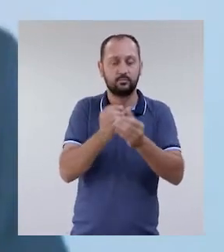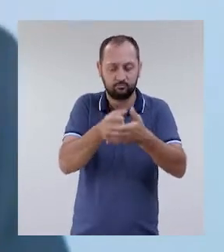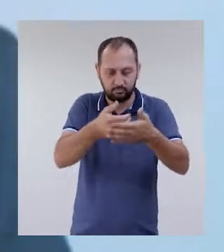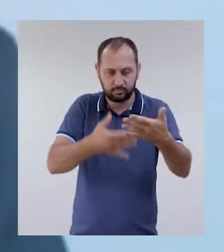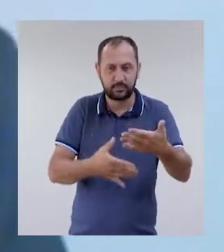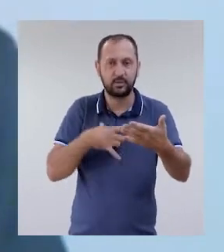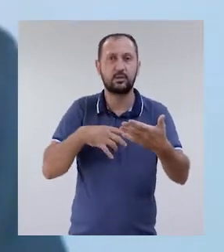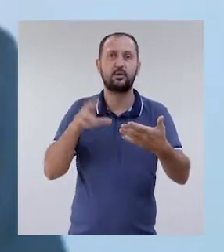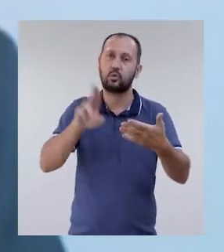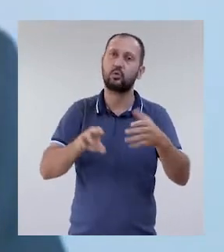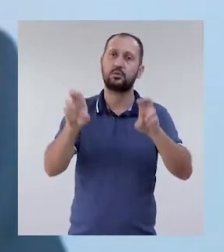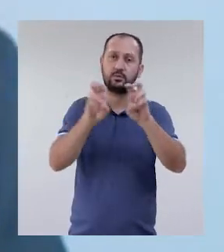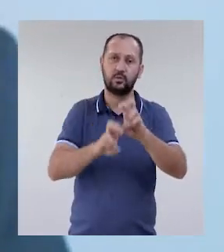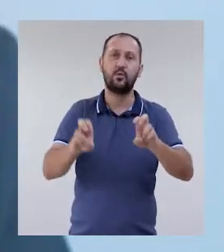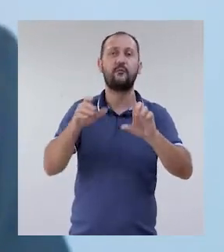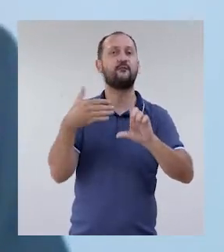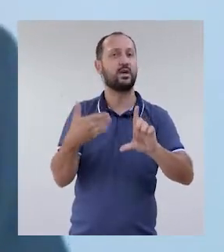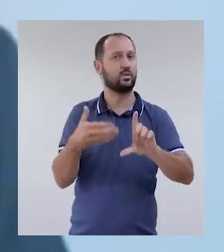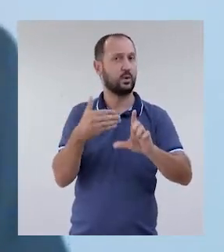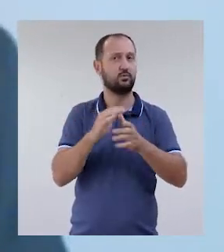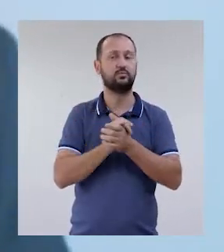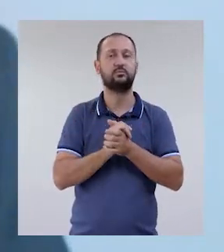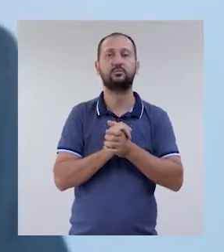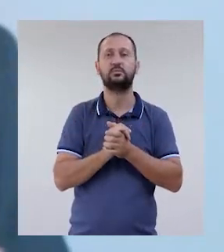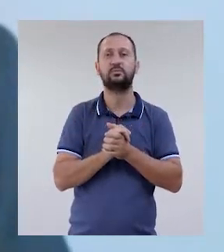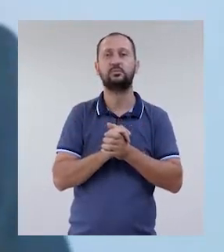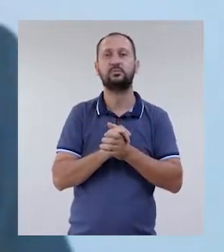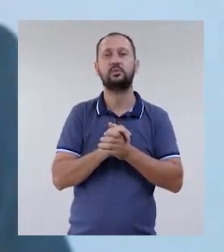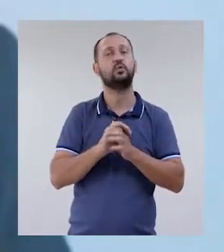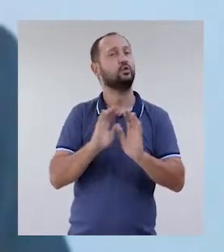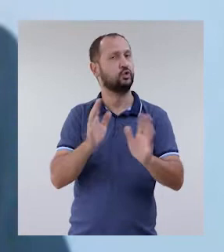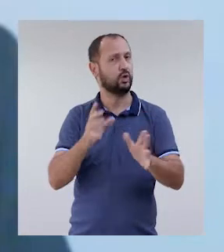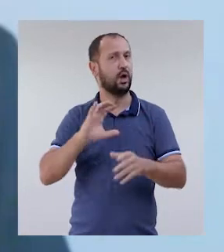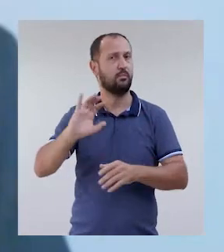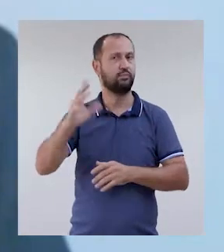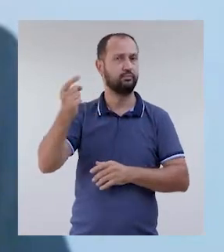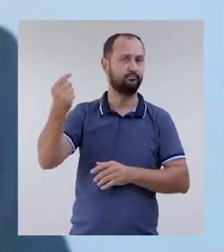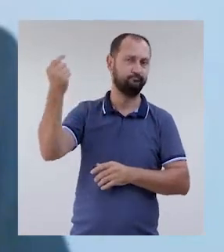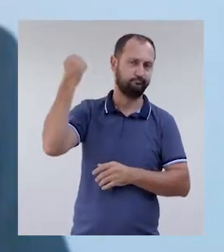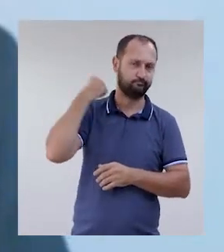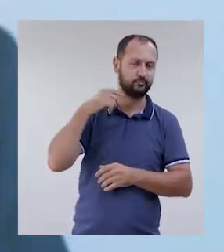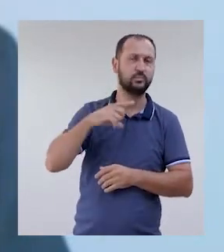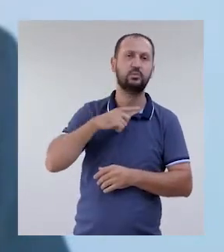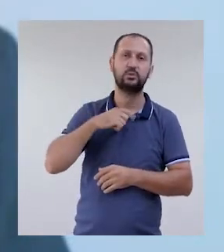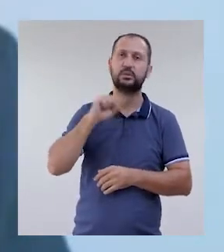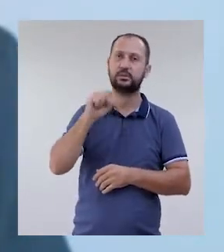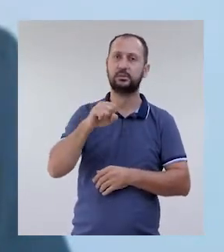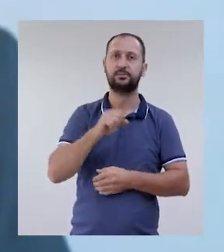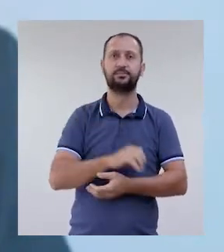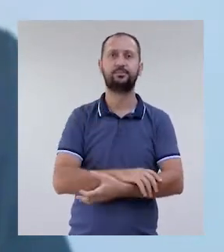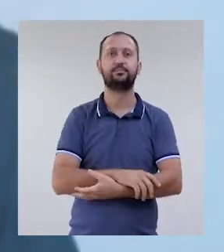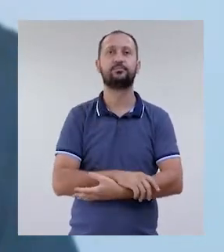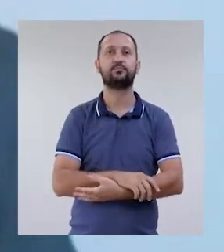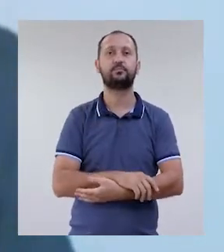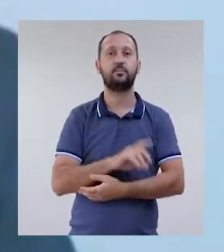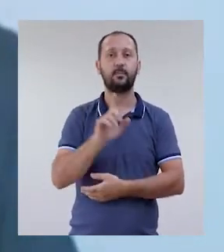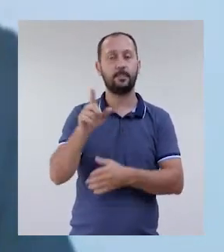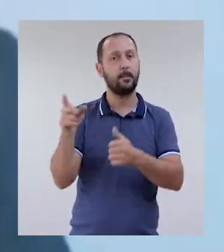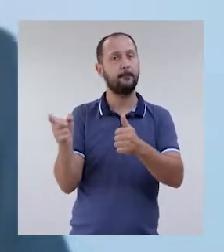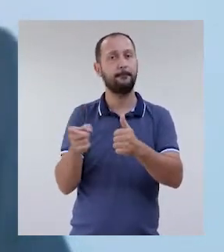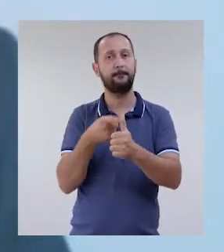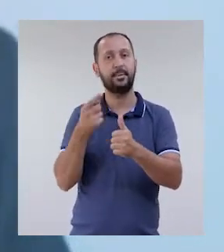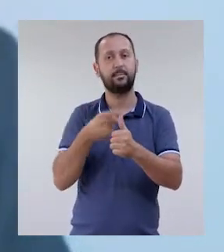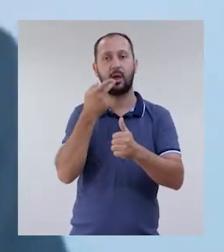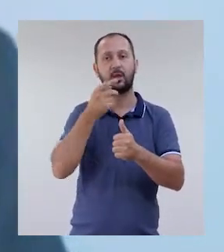são julgados por meio virtual. Isso já vinha acontecendo. Né? Então, assim, essa é a